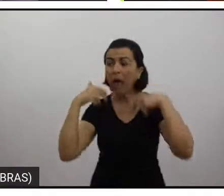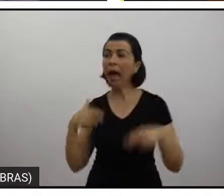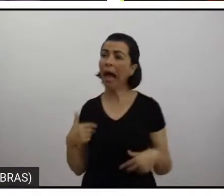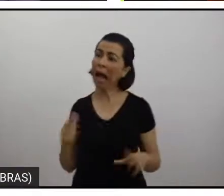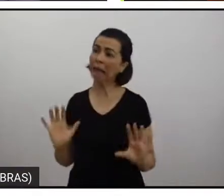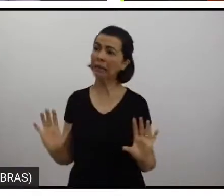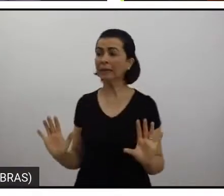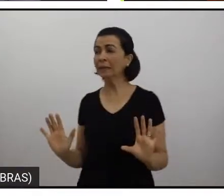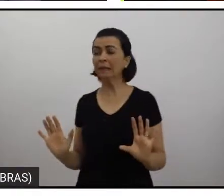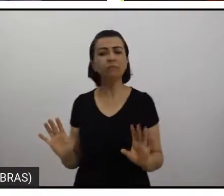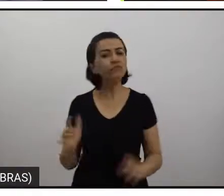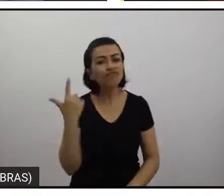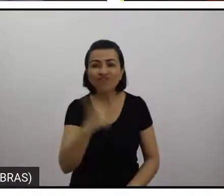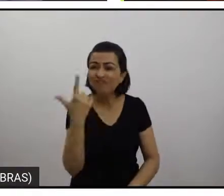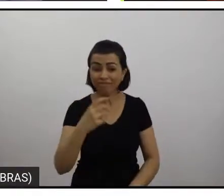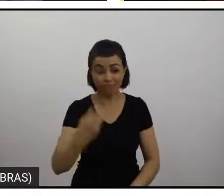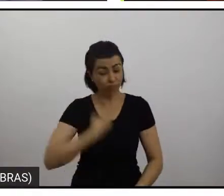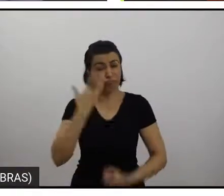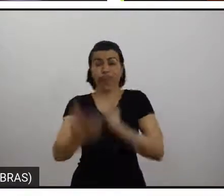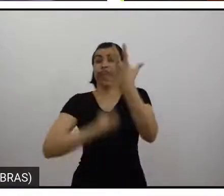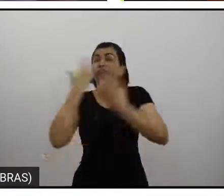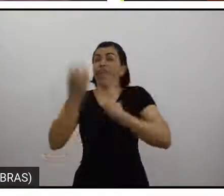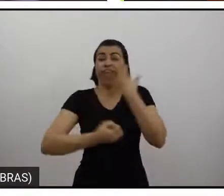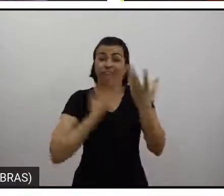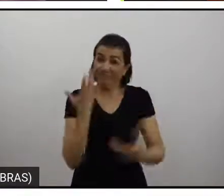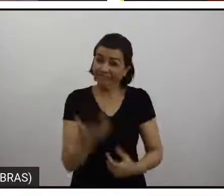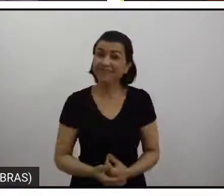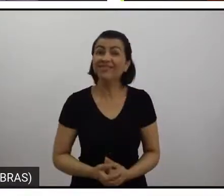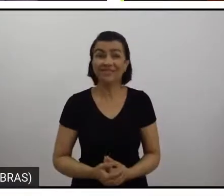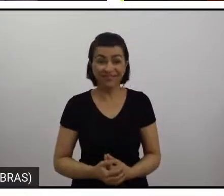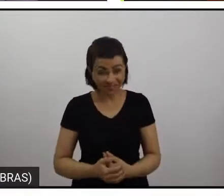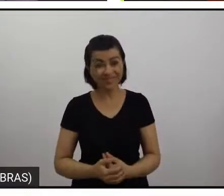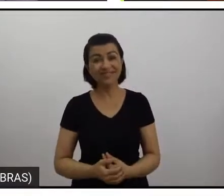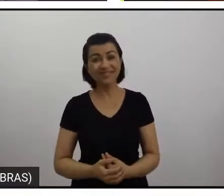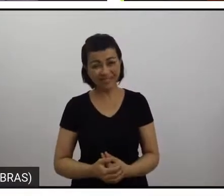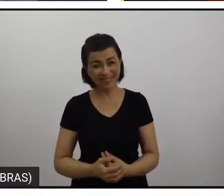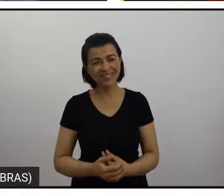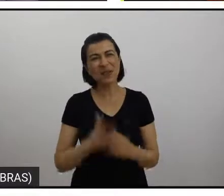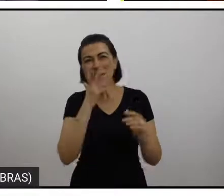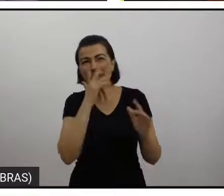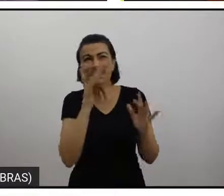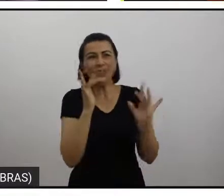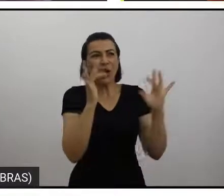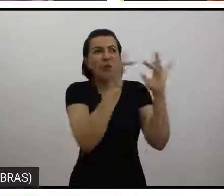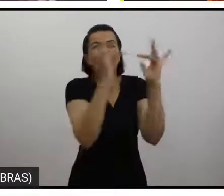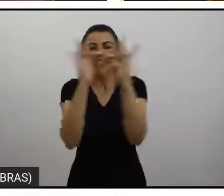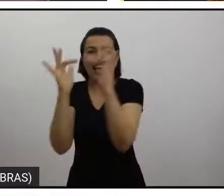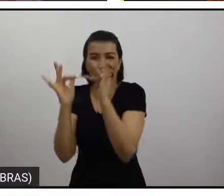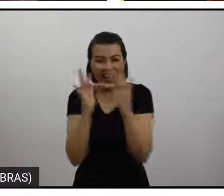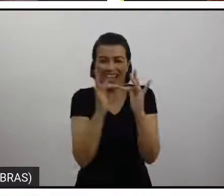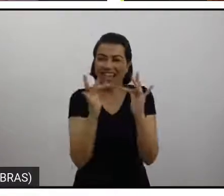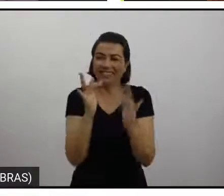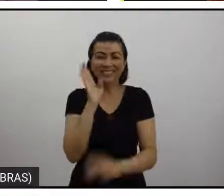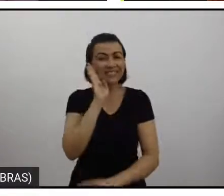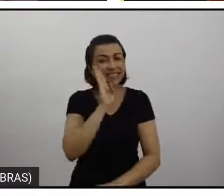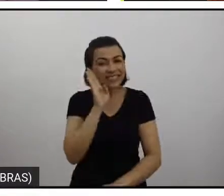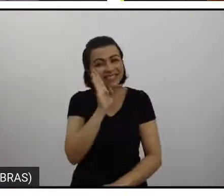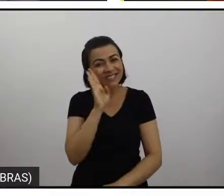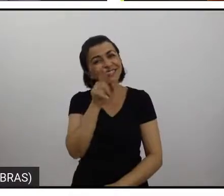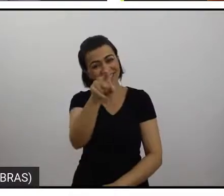também fazer essa... poder fazer esse contato, entrar no coletivo, né, que você falou também, de fazer parte,